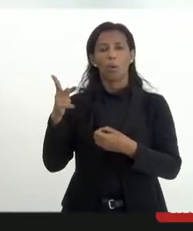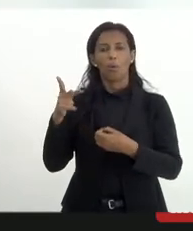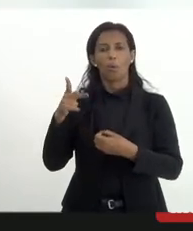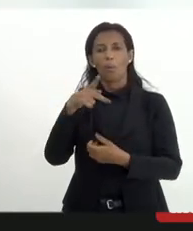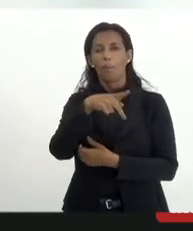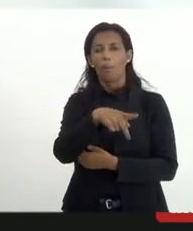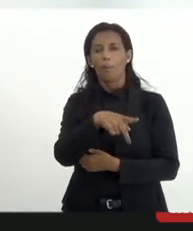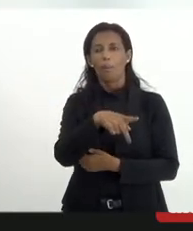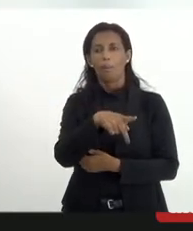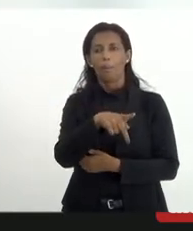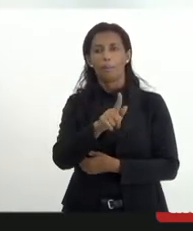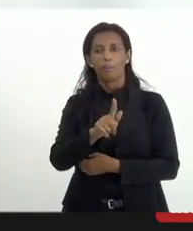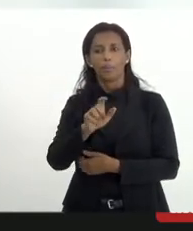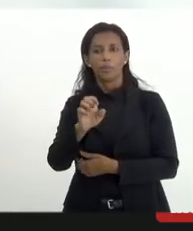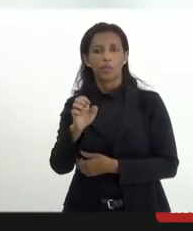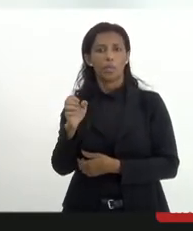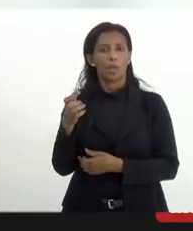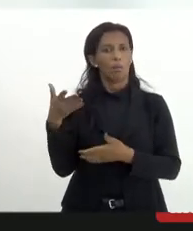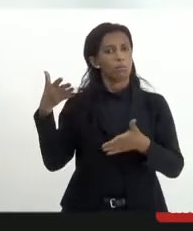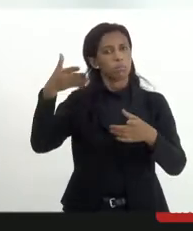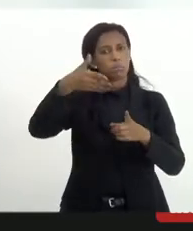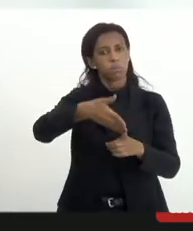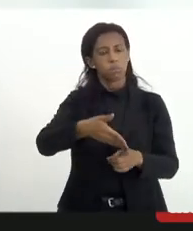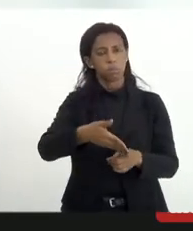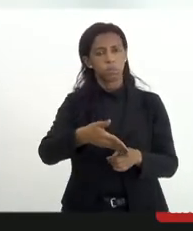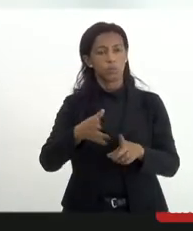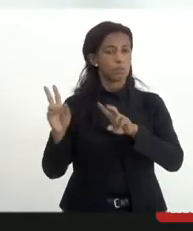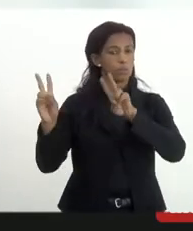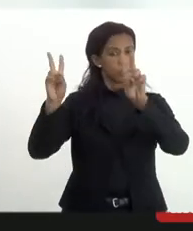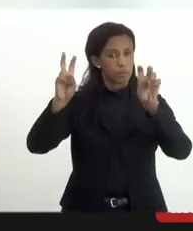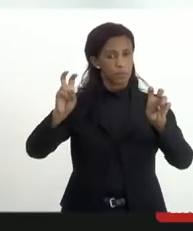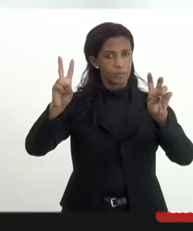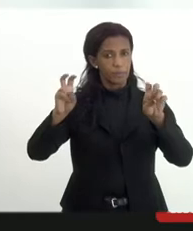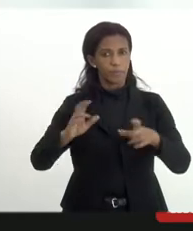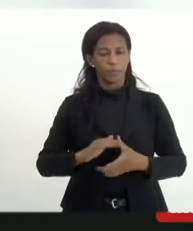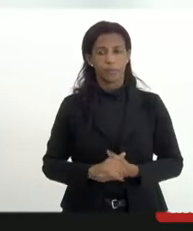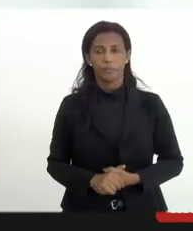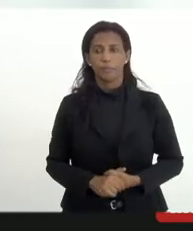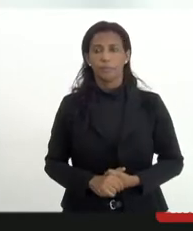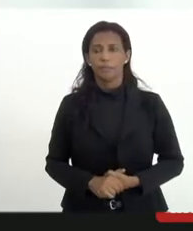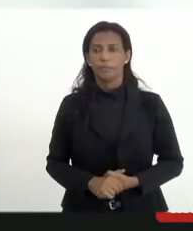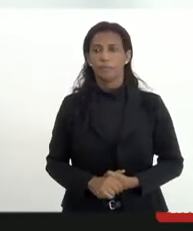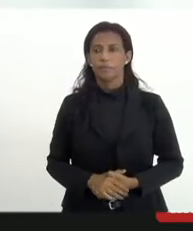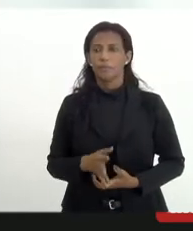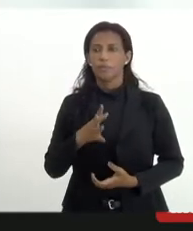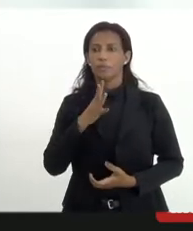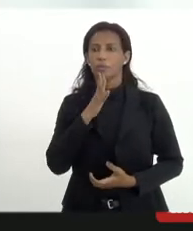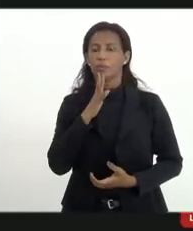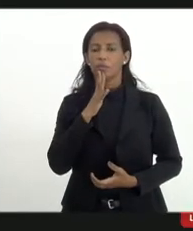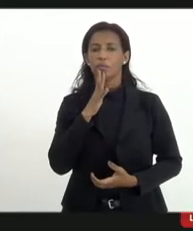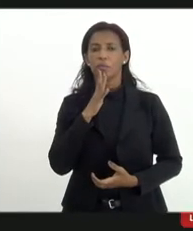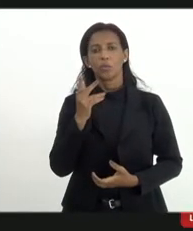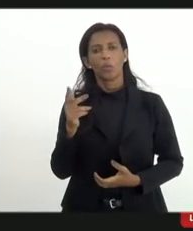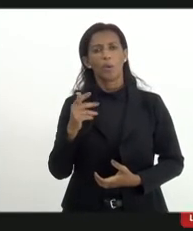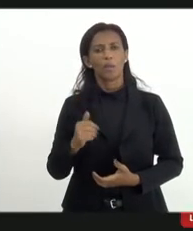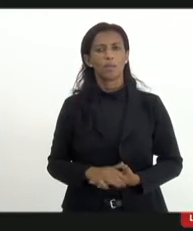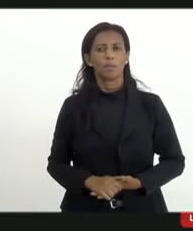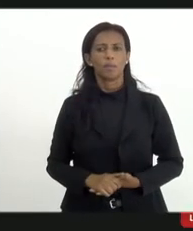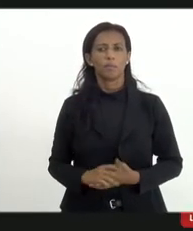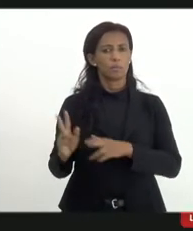sobre exclusivamente este tema de conhecimento dos fatos.